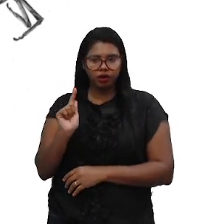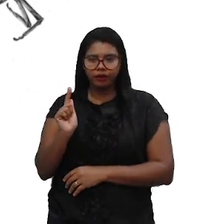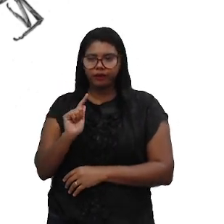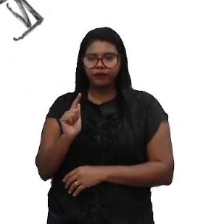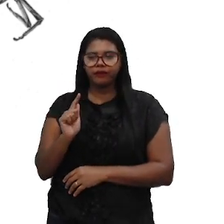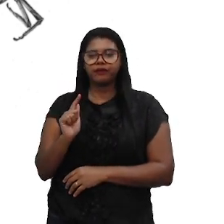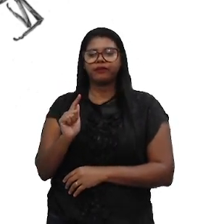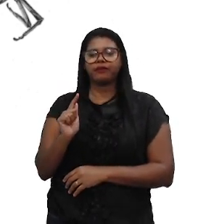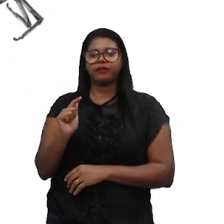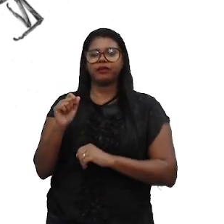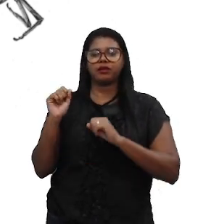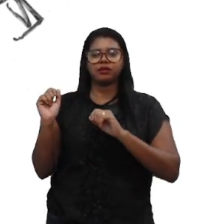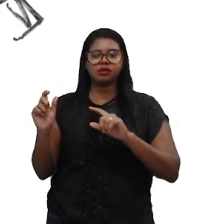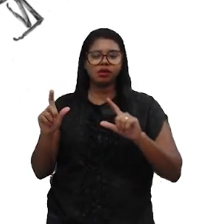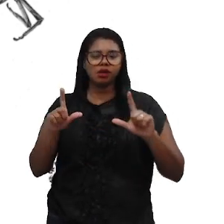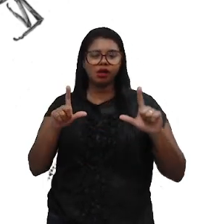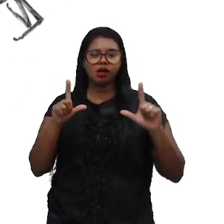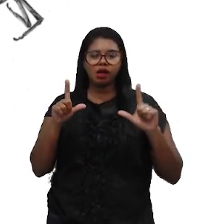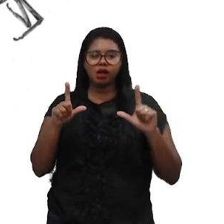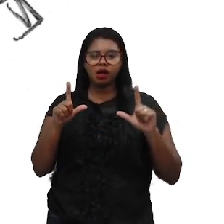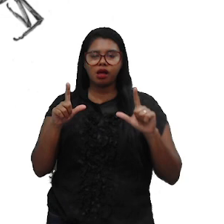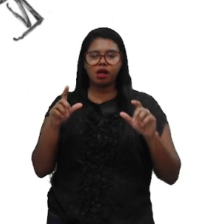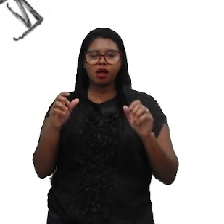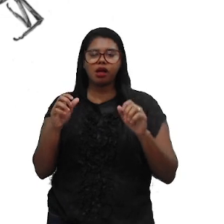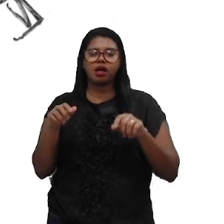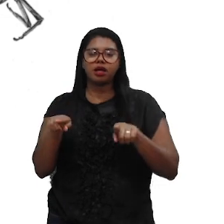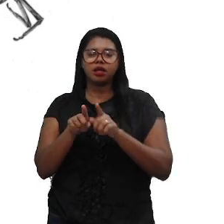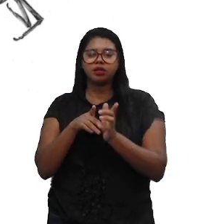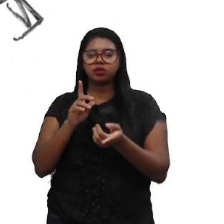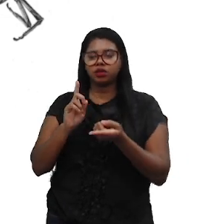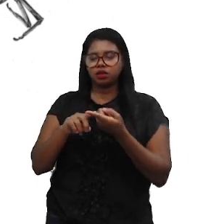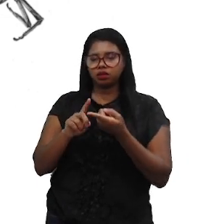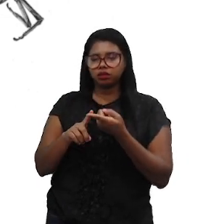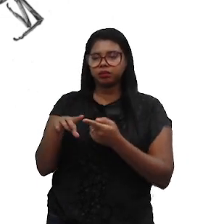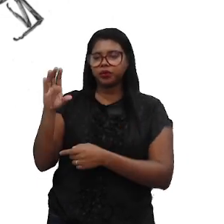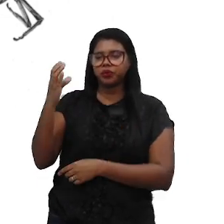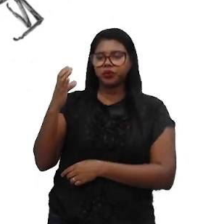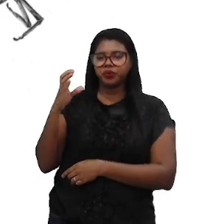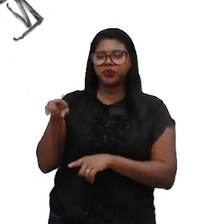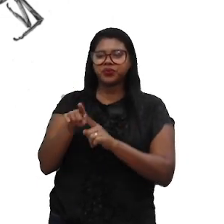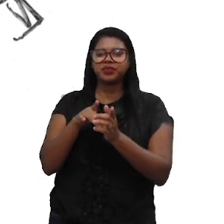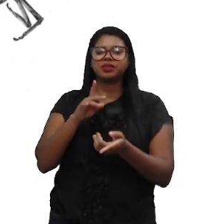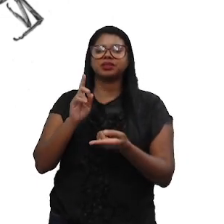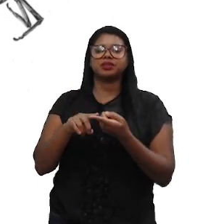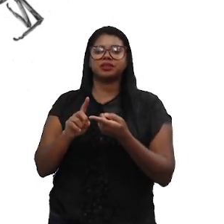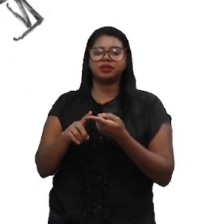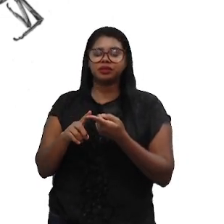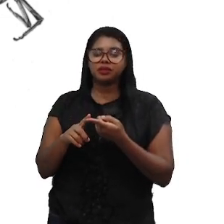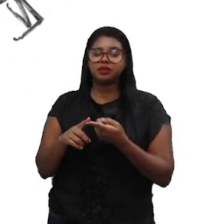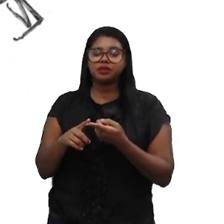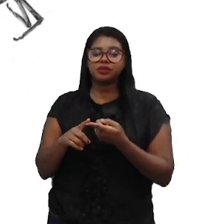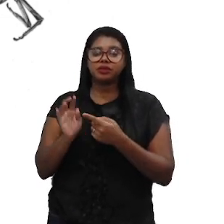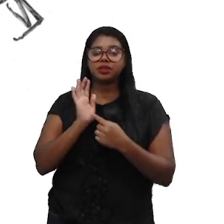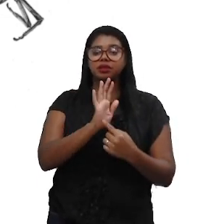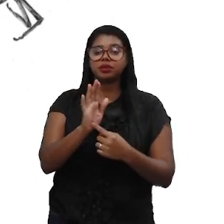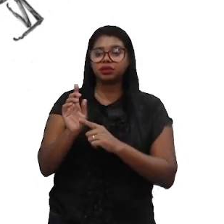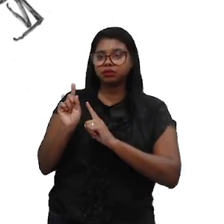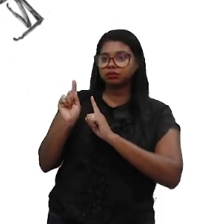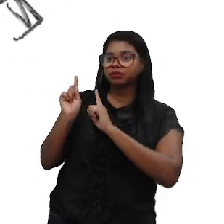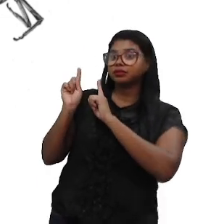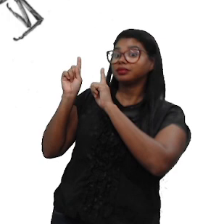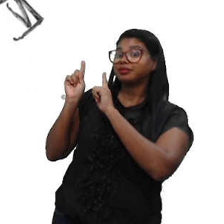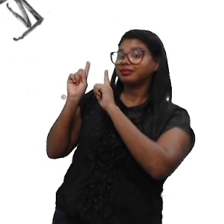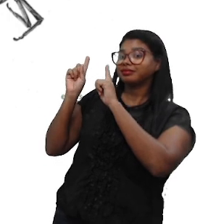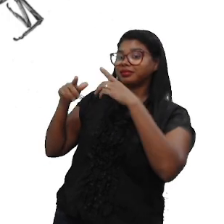são aquelas imagens que ajudam o autor, o cientista, a reforçar o que ele está apresentando sobre o